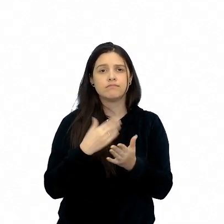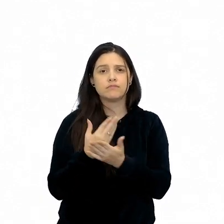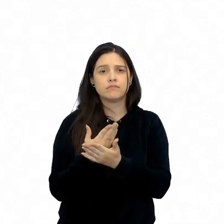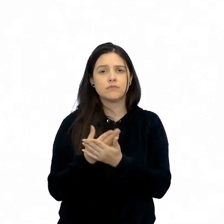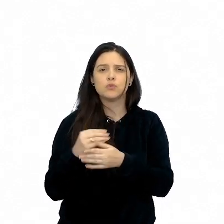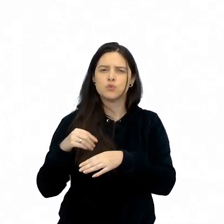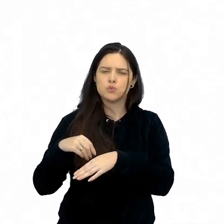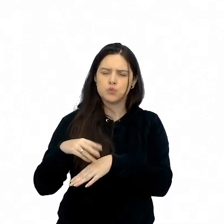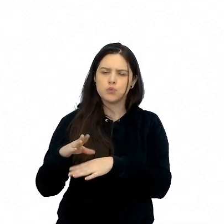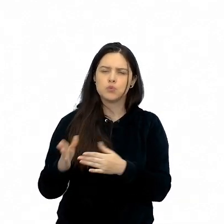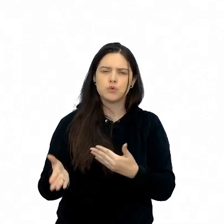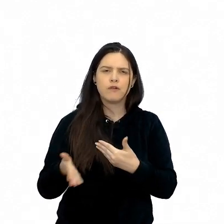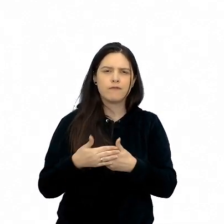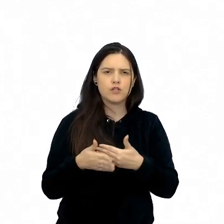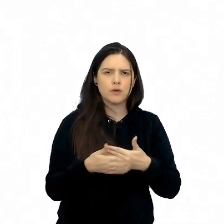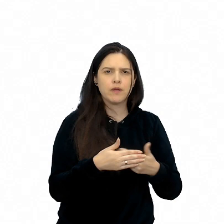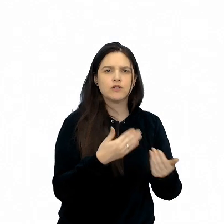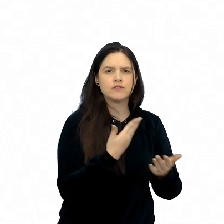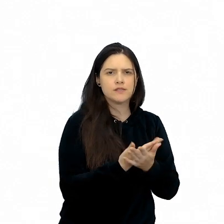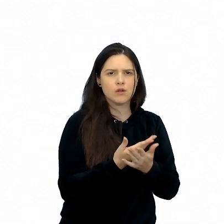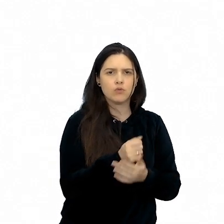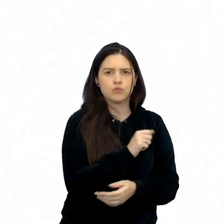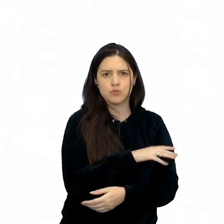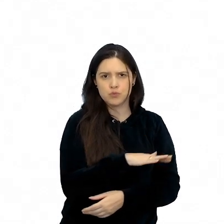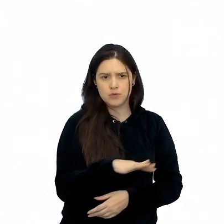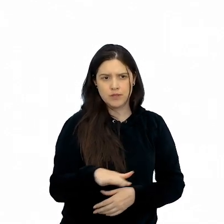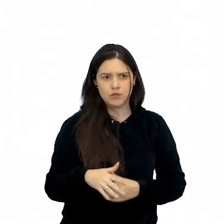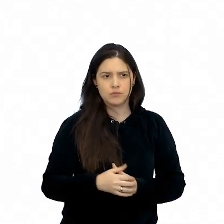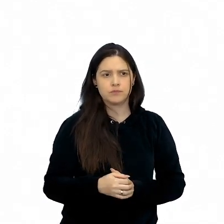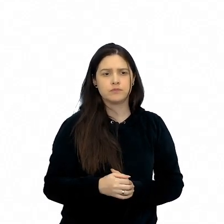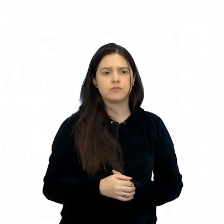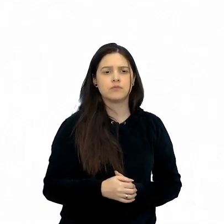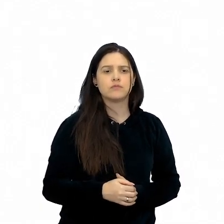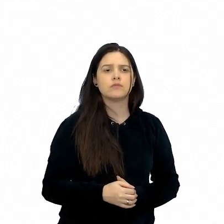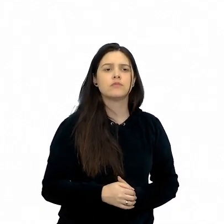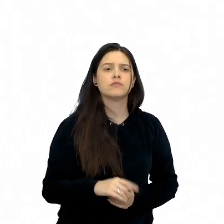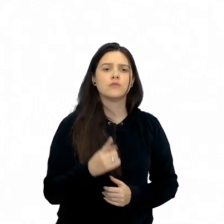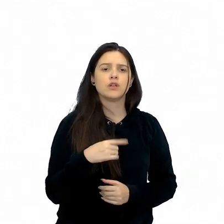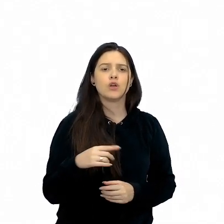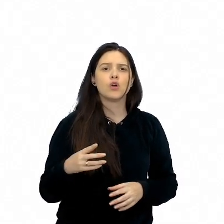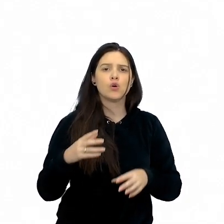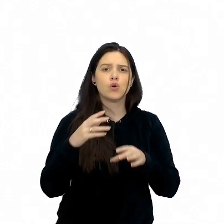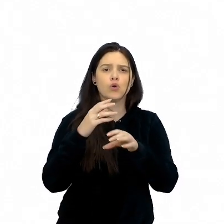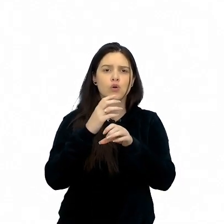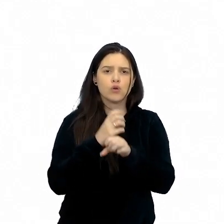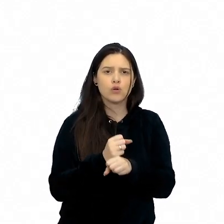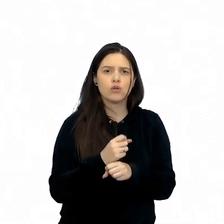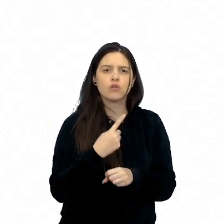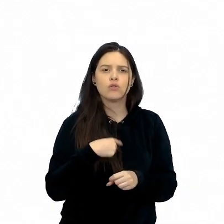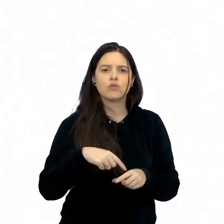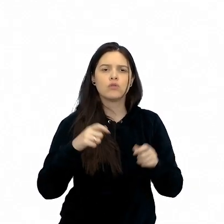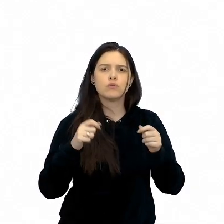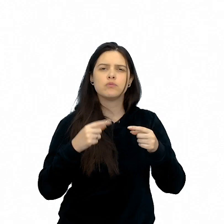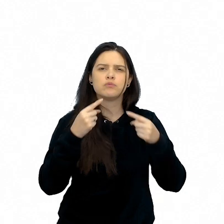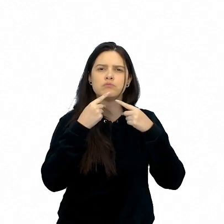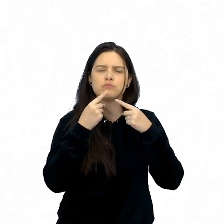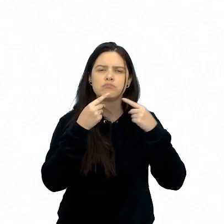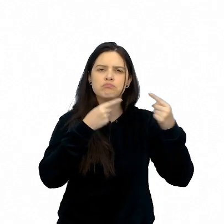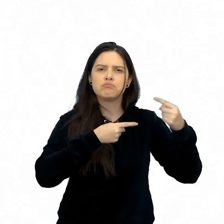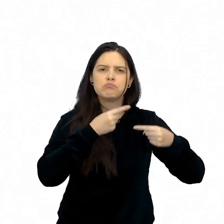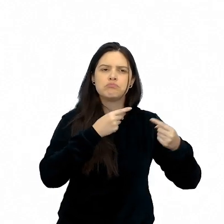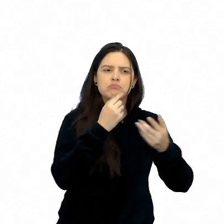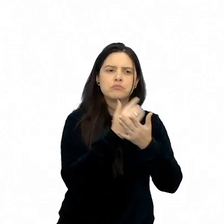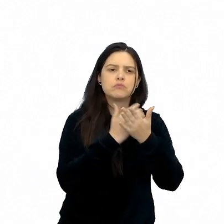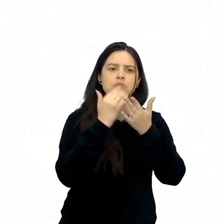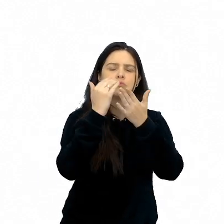faço o fechamento dessa aula com os meus estudantes. Bom, aí eu trouxe para vocês aqui agora, para a gente poder discutir um pouquinho mais,